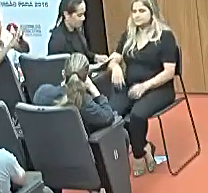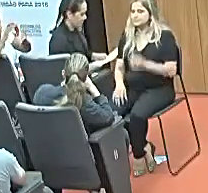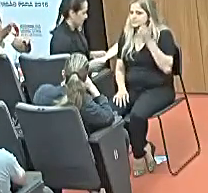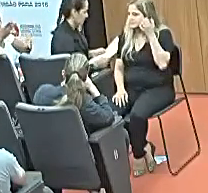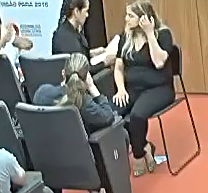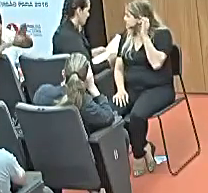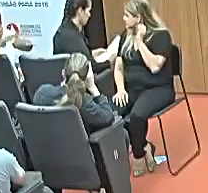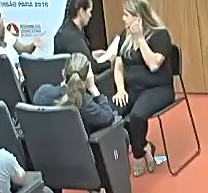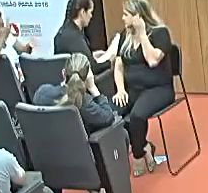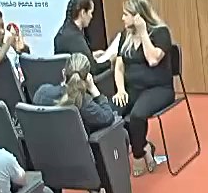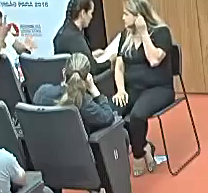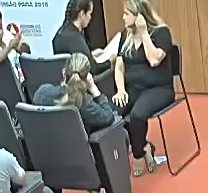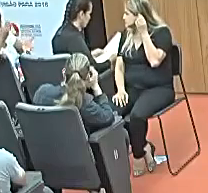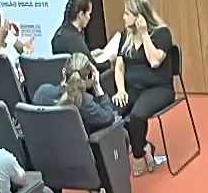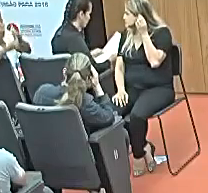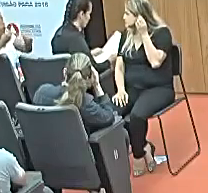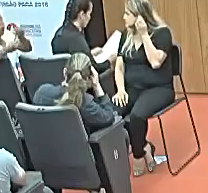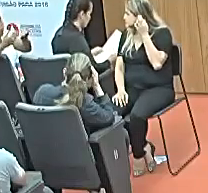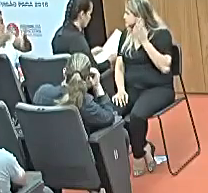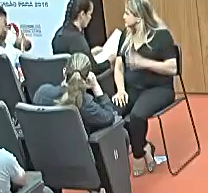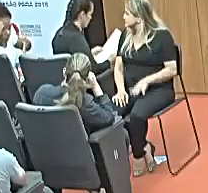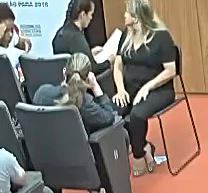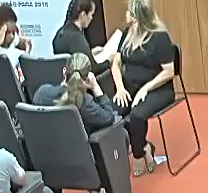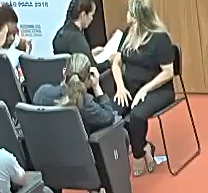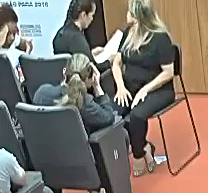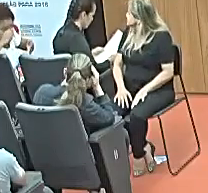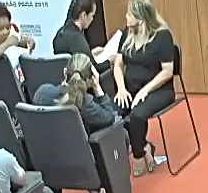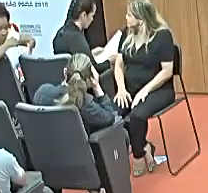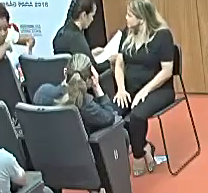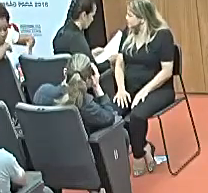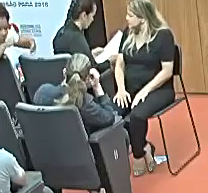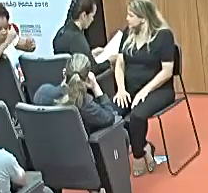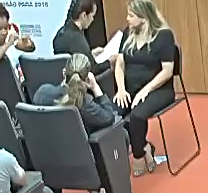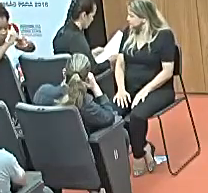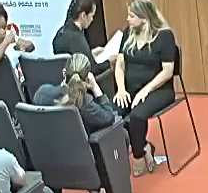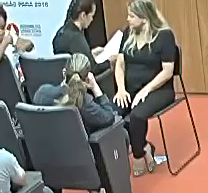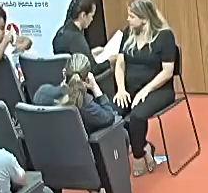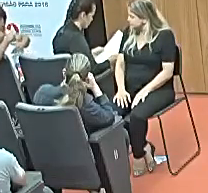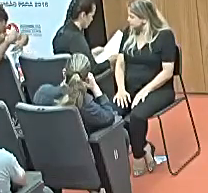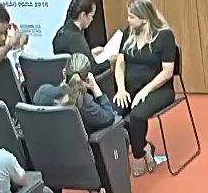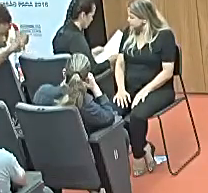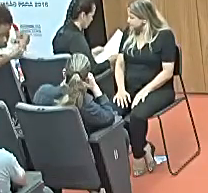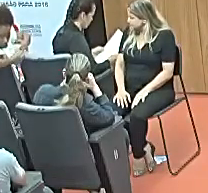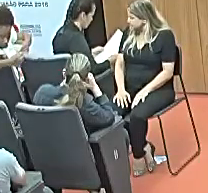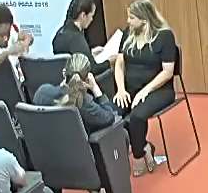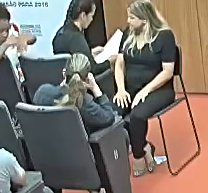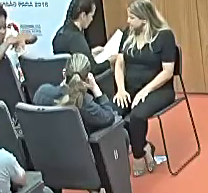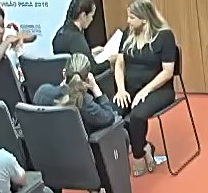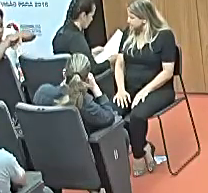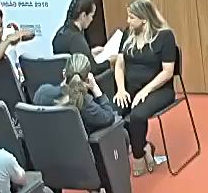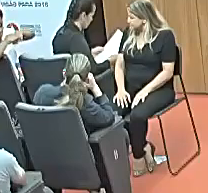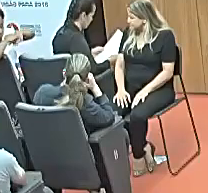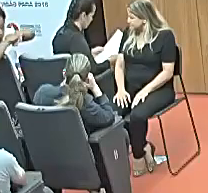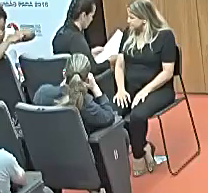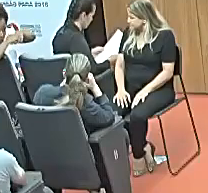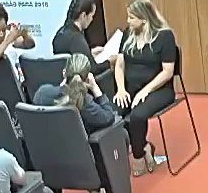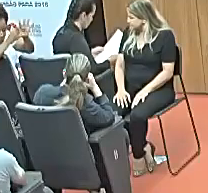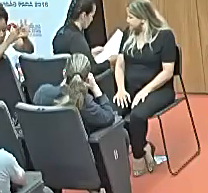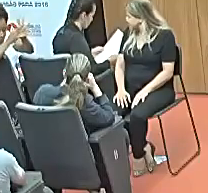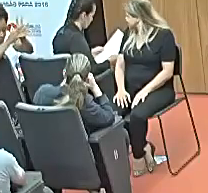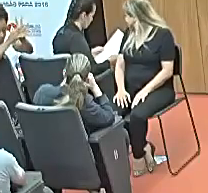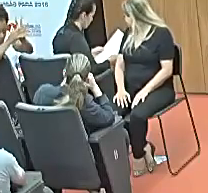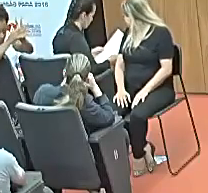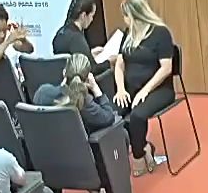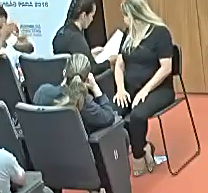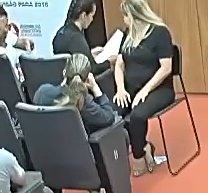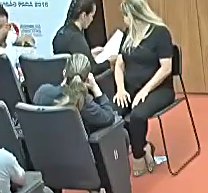ao sesa queriam sendo que chan da seplag mateus simões é o victor que conectou na campanha do